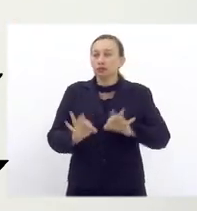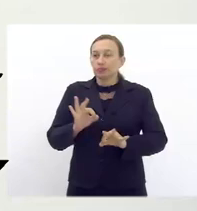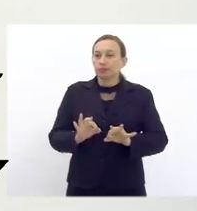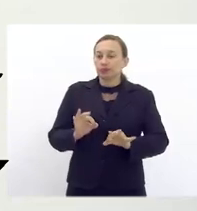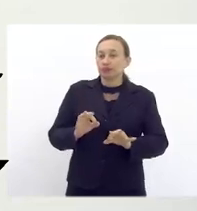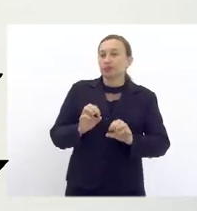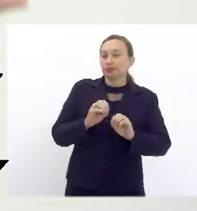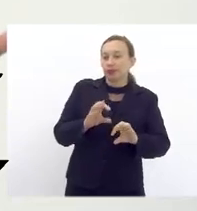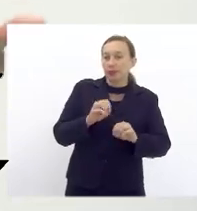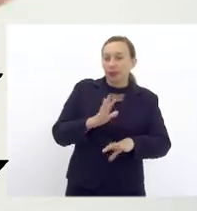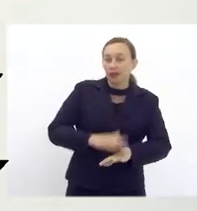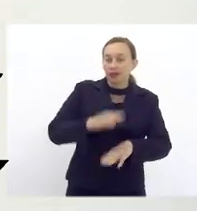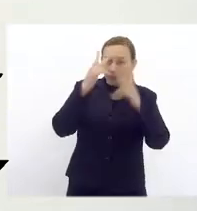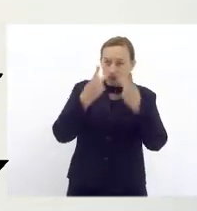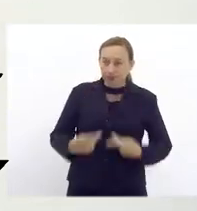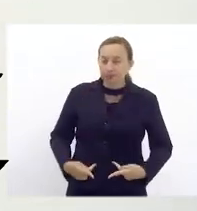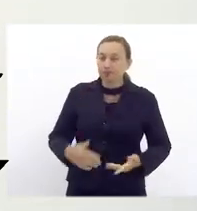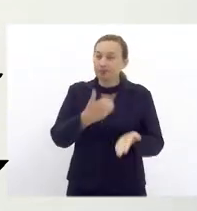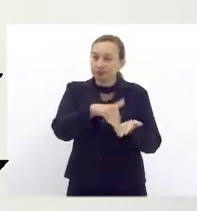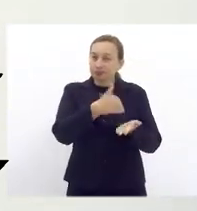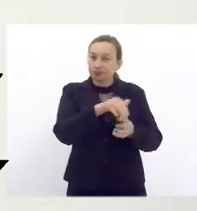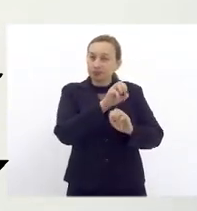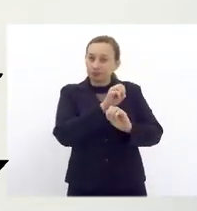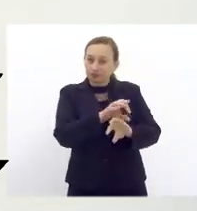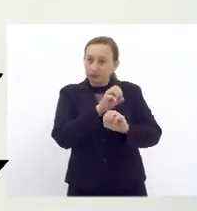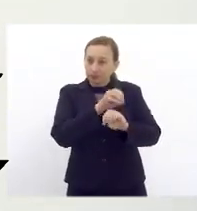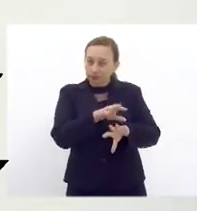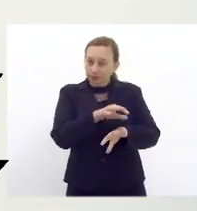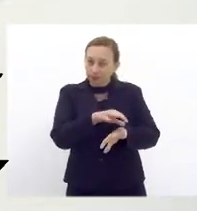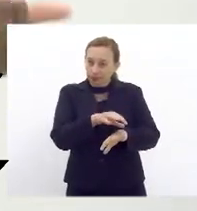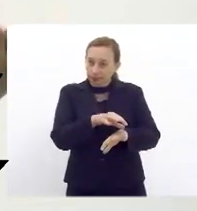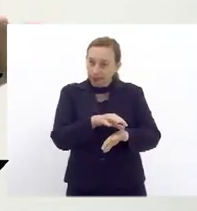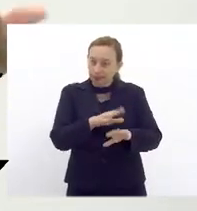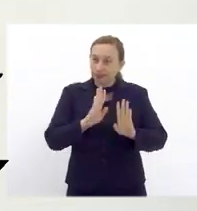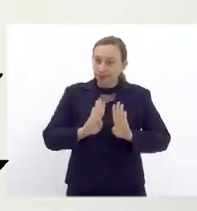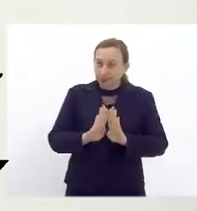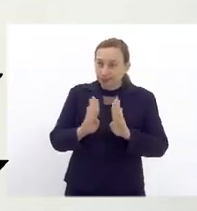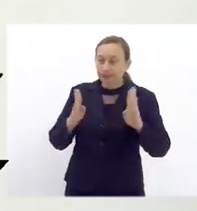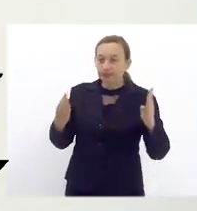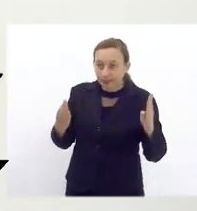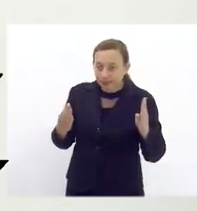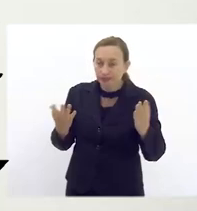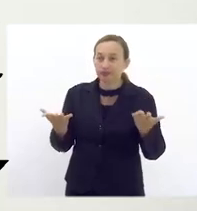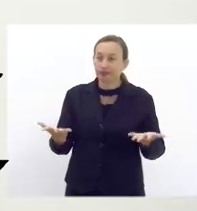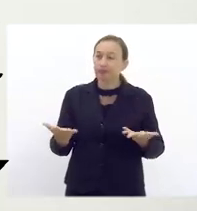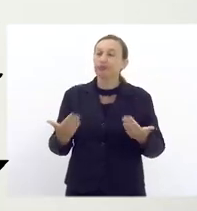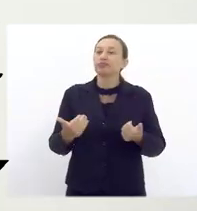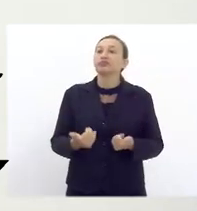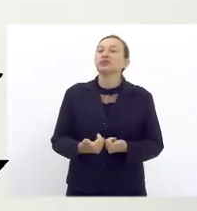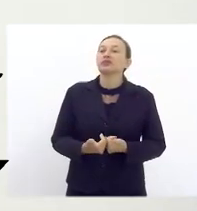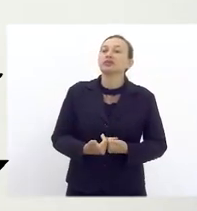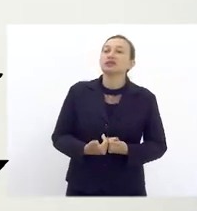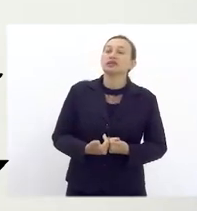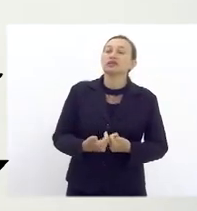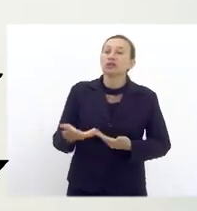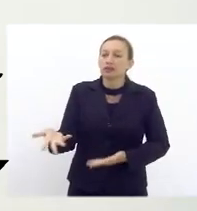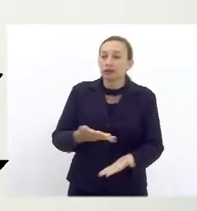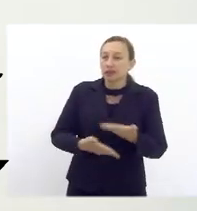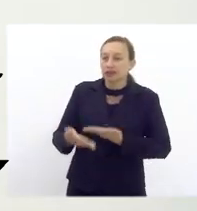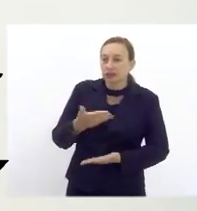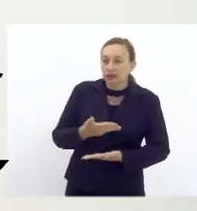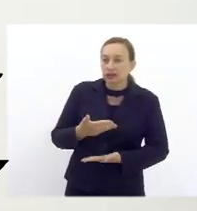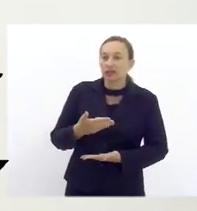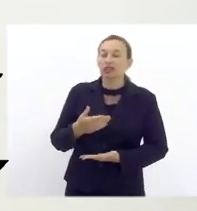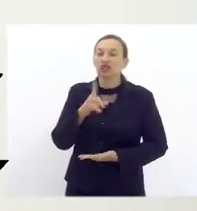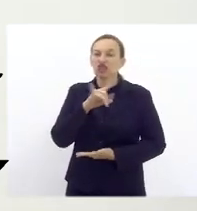humana e a secretaria de educação está é com as portas abertas em parceria com coneclier nós tivemos